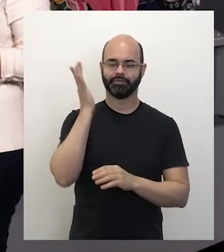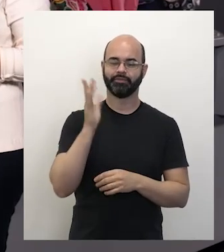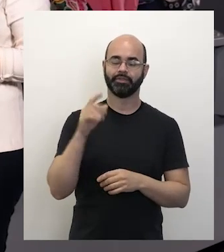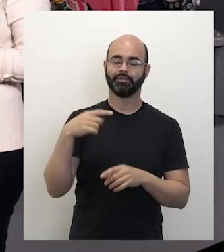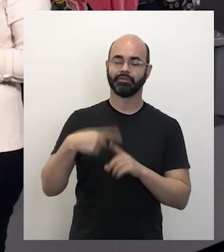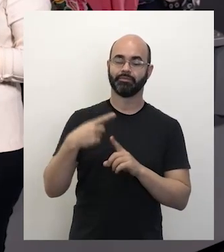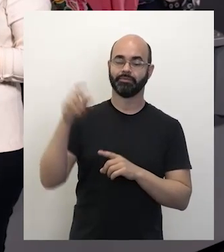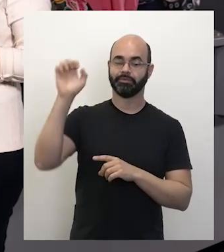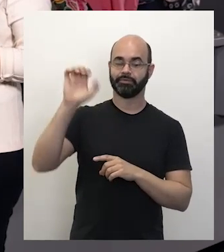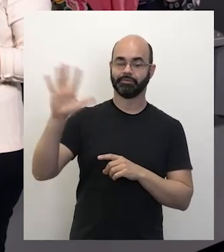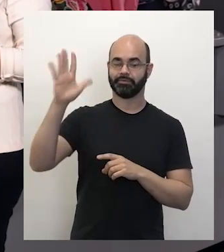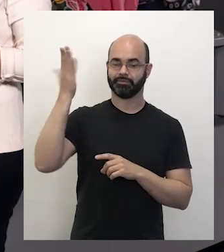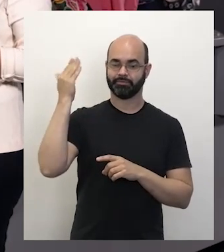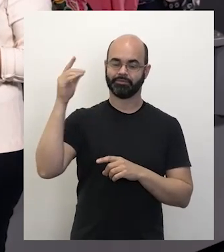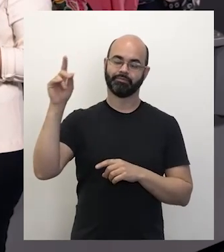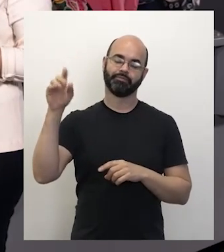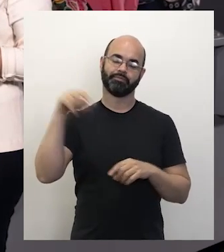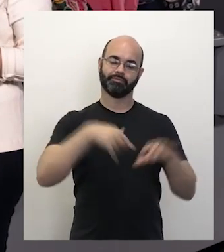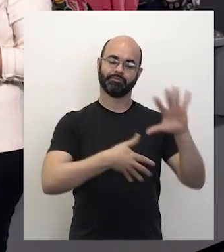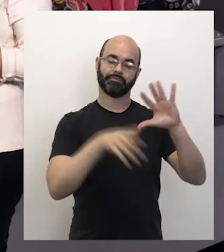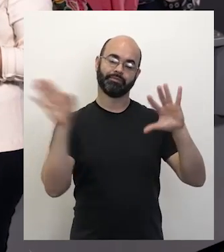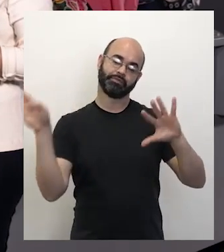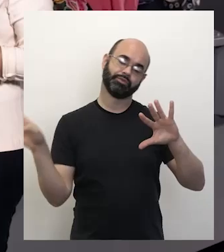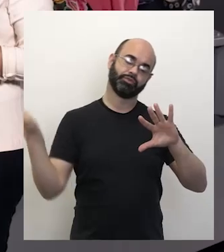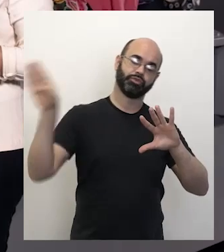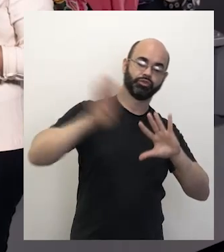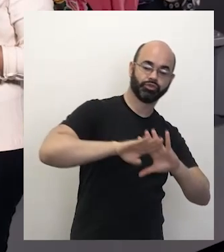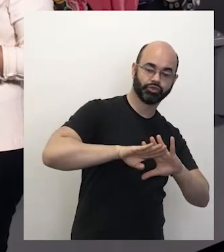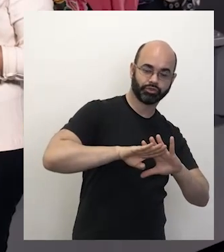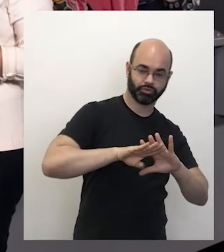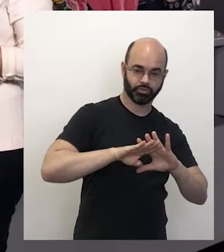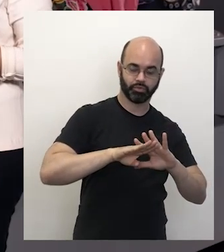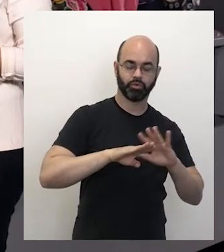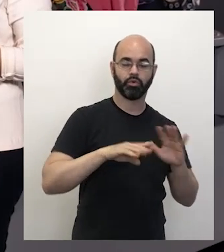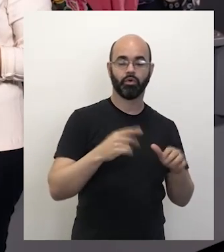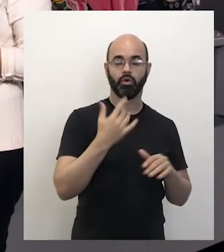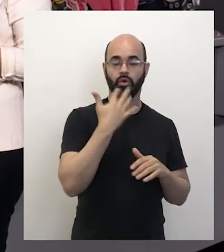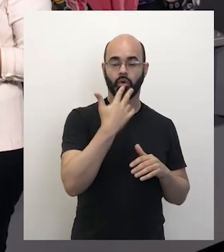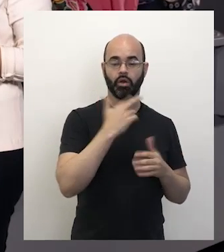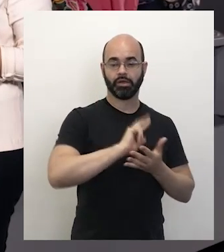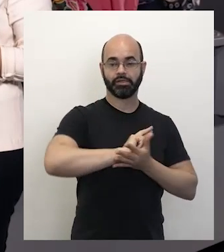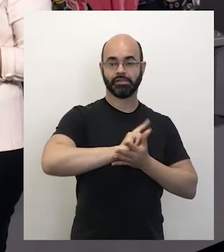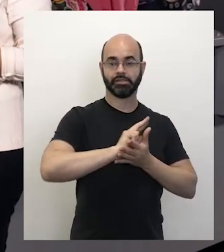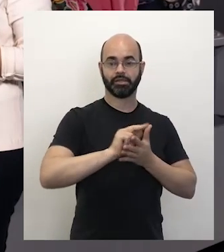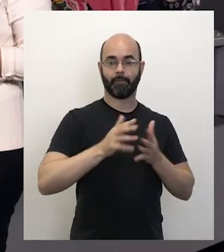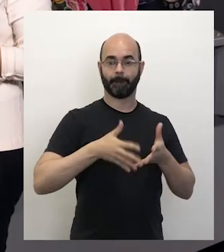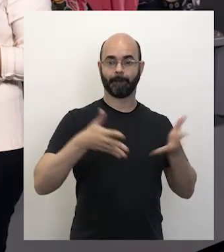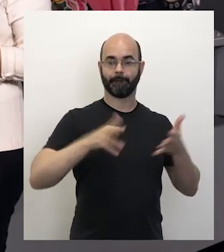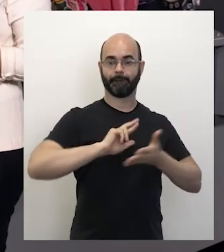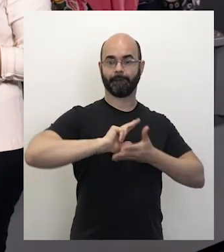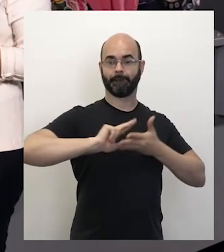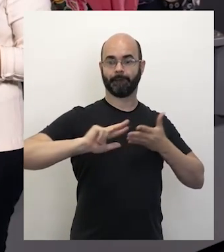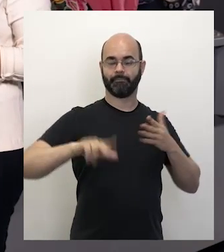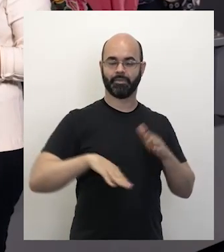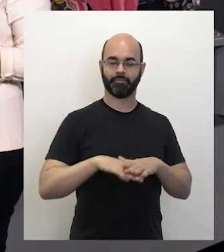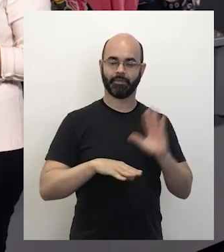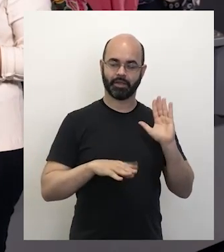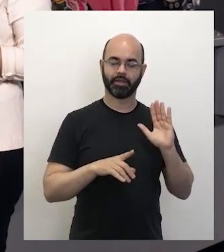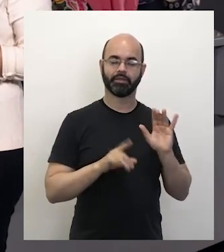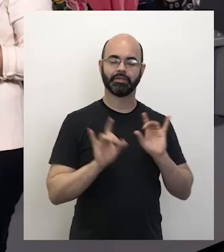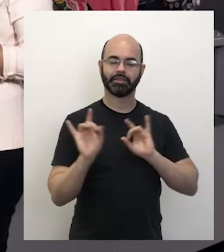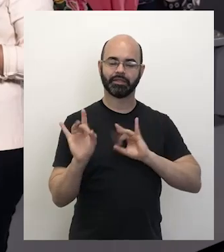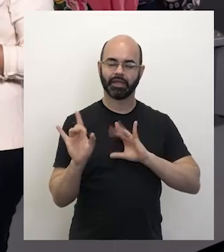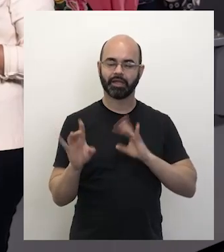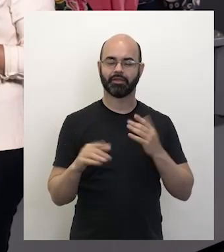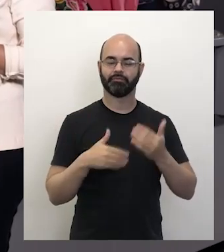no continente, eles passaram a ampliar a quantidade de cores utilizadas em suas vestimentas, técnicas e processos,